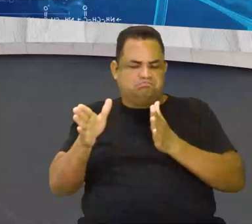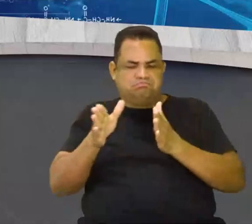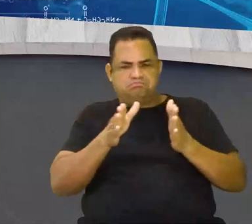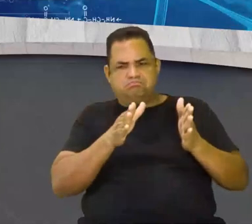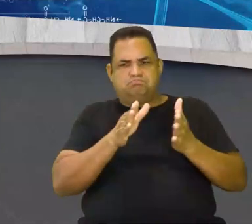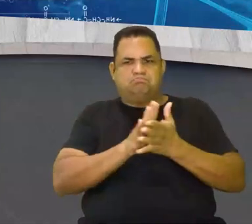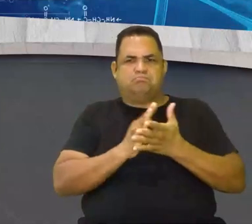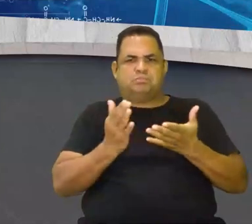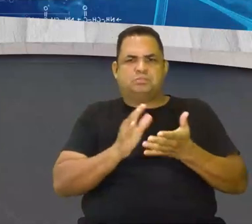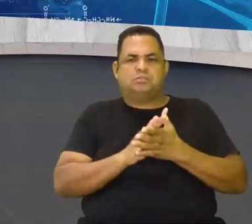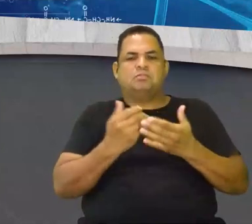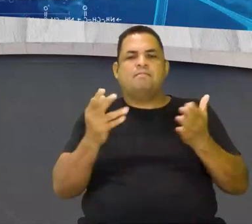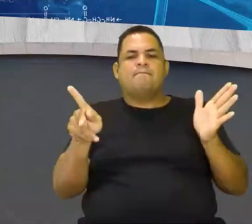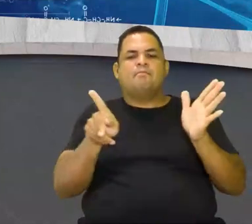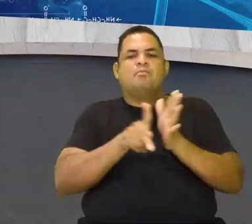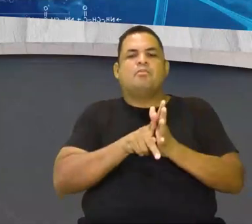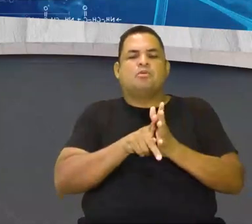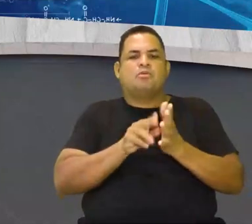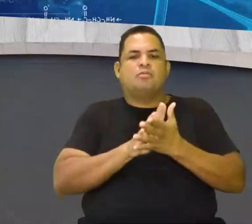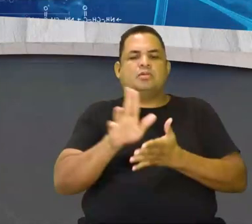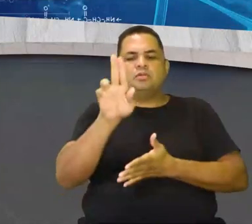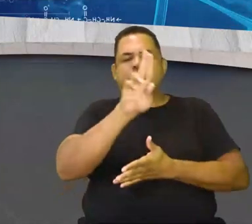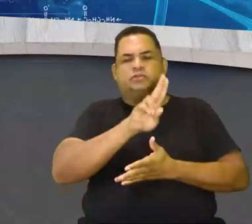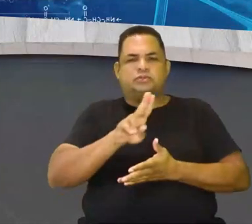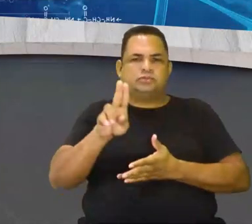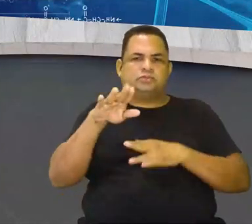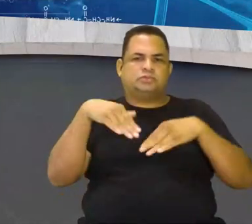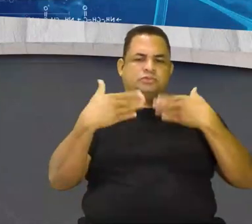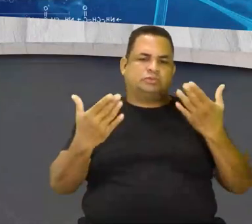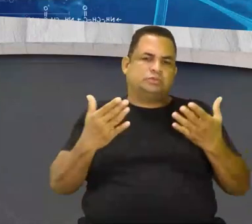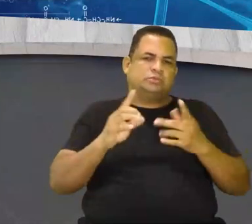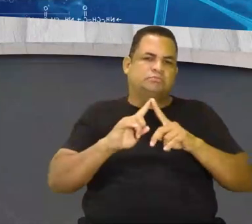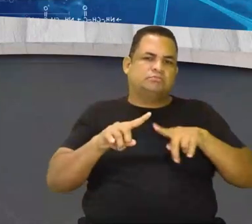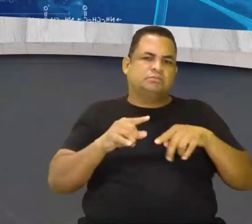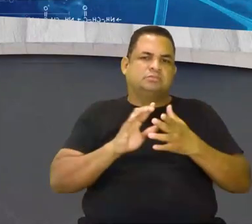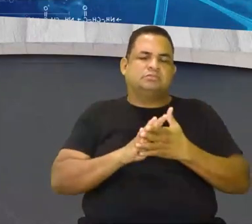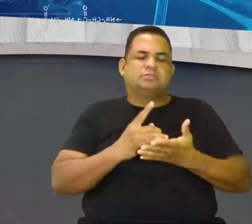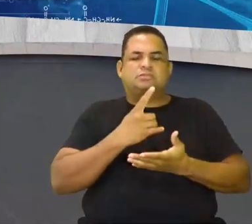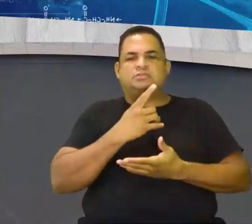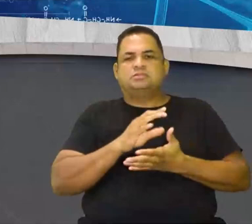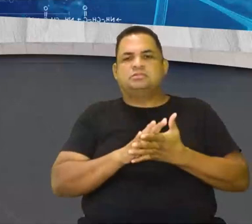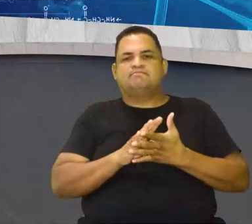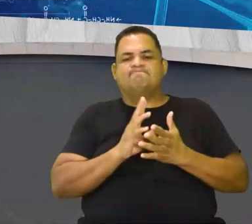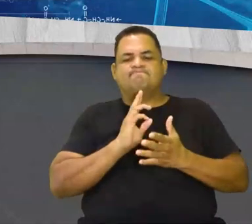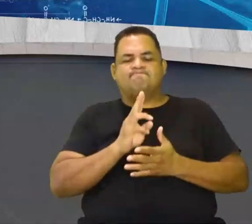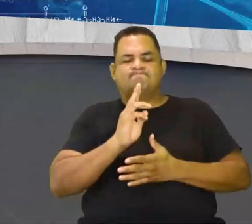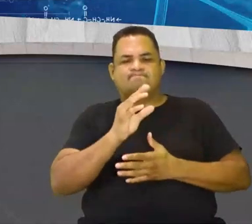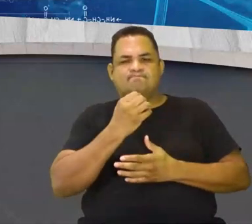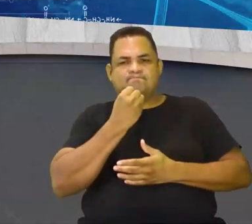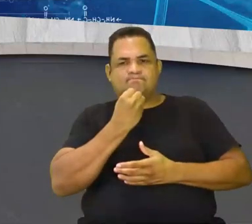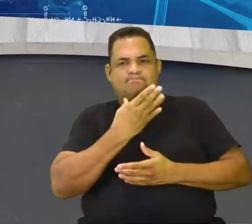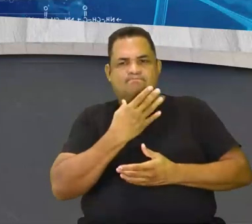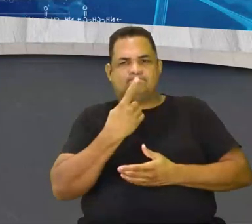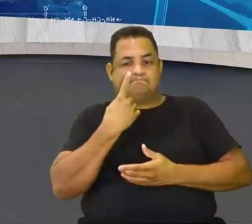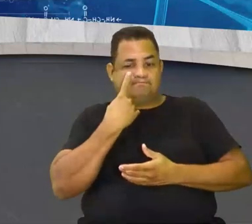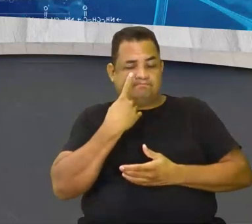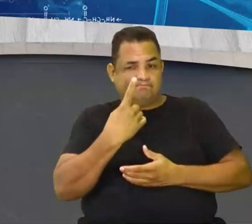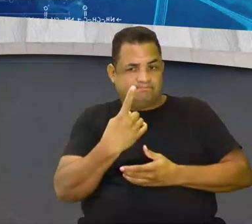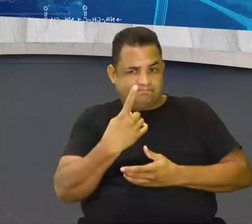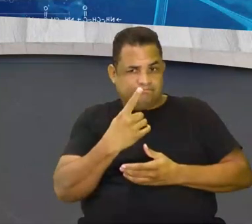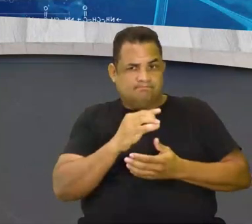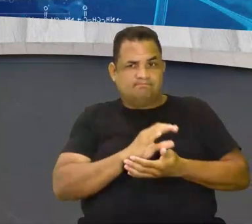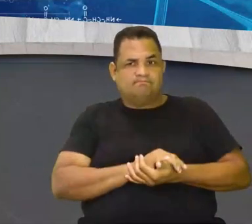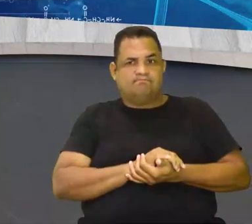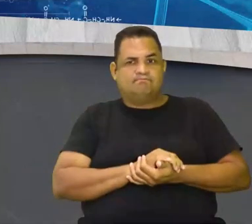destes raramente apresentam de cara cheiro quando está estragado, ainda mais se ele estiver embalado. Mas é sempre bom você